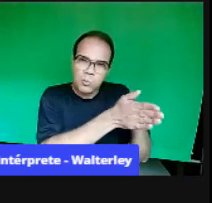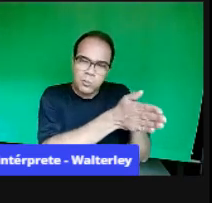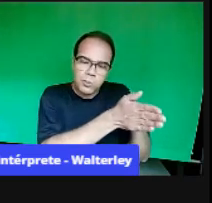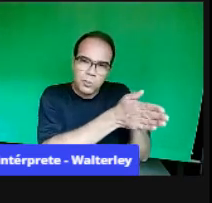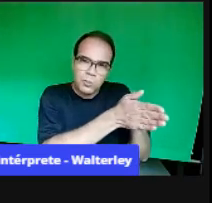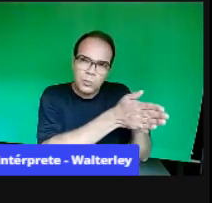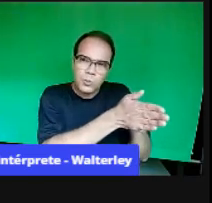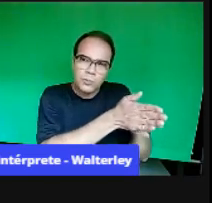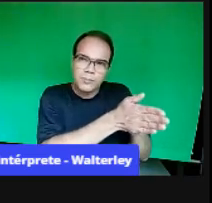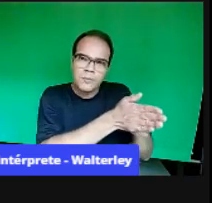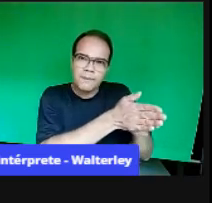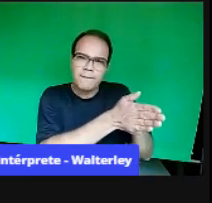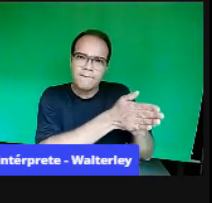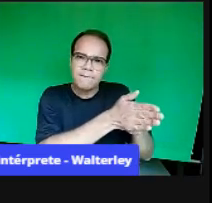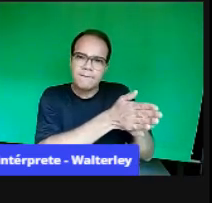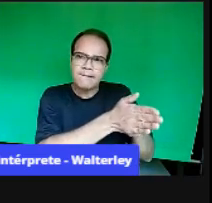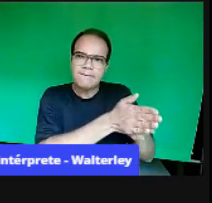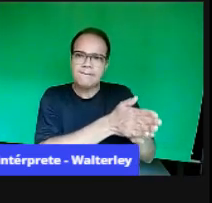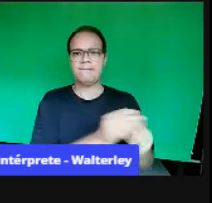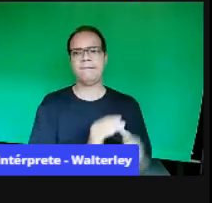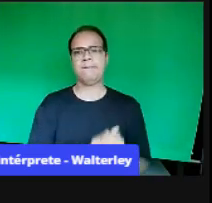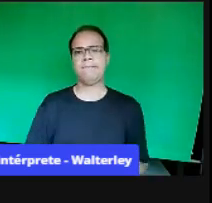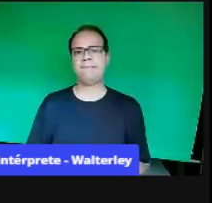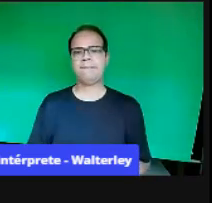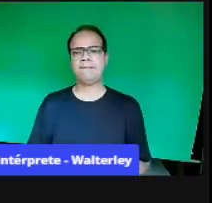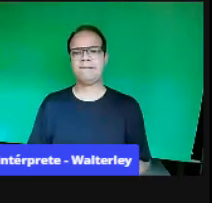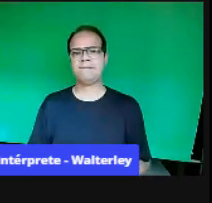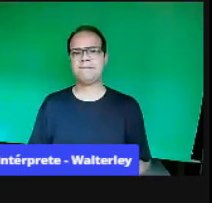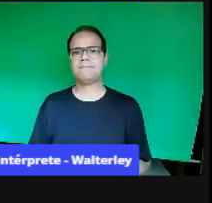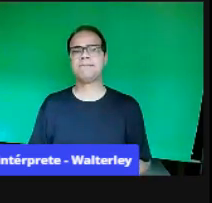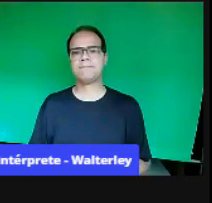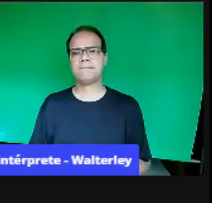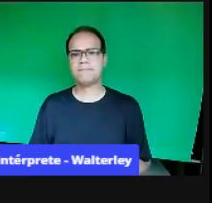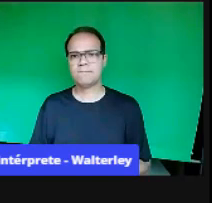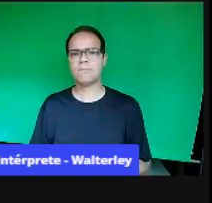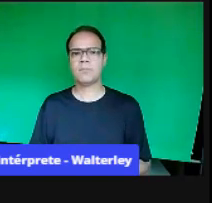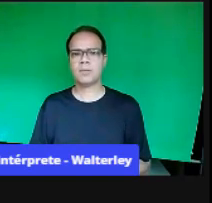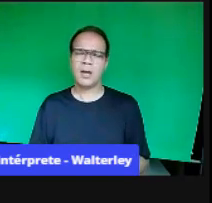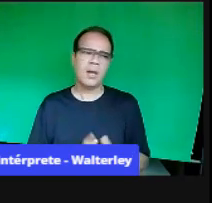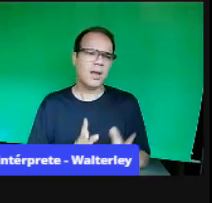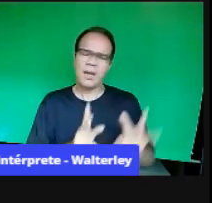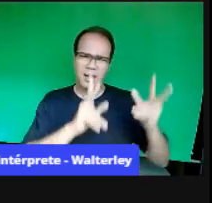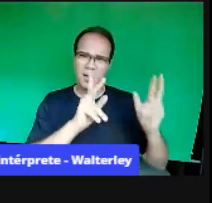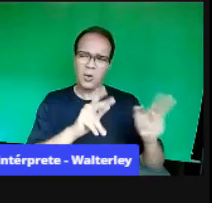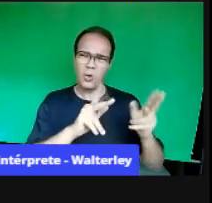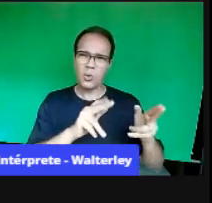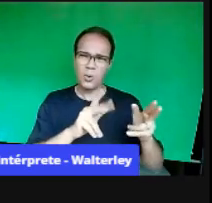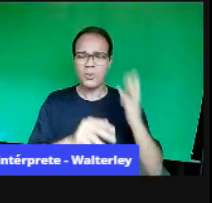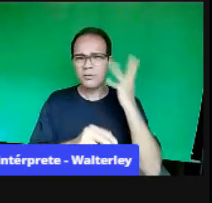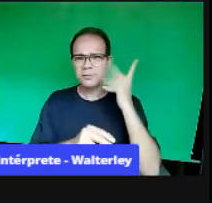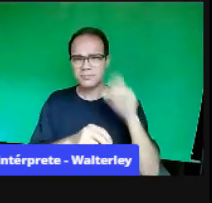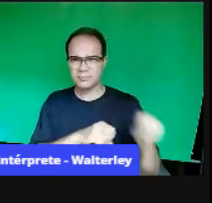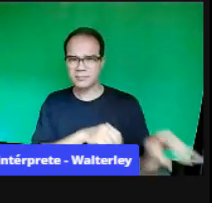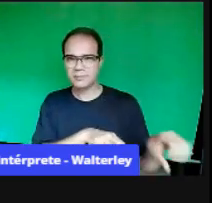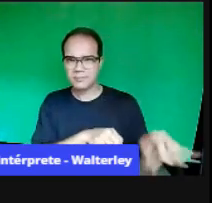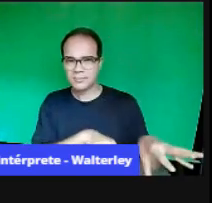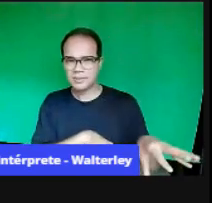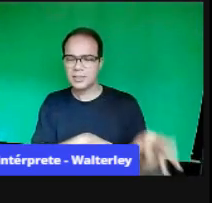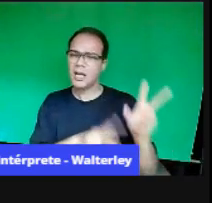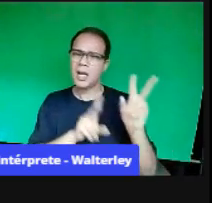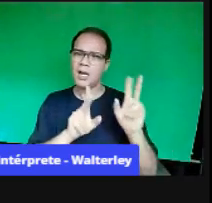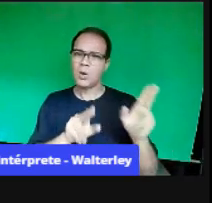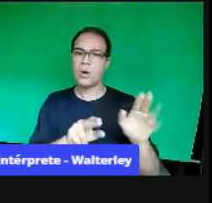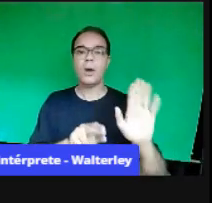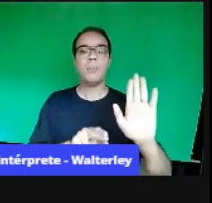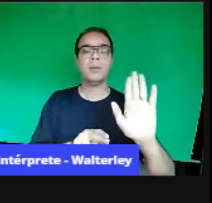fundamental, a gente usa basicamente o mesmo instrumento, com algumas alterações, né? Mas sempre levando